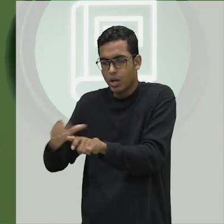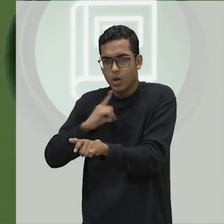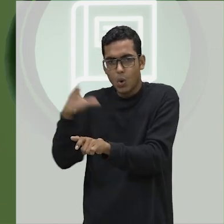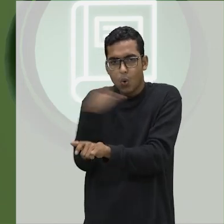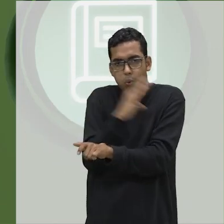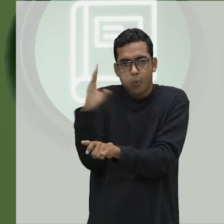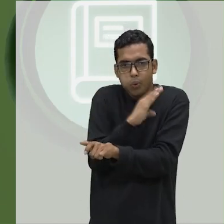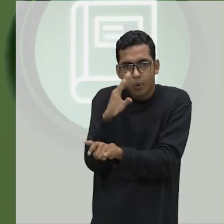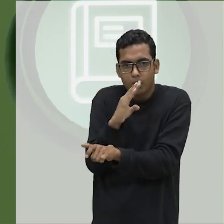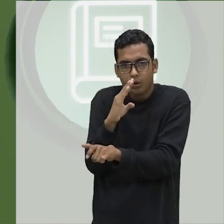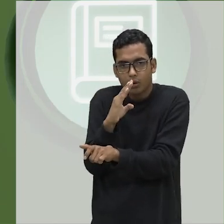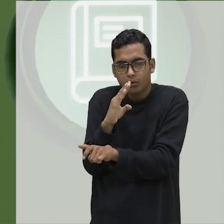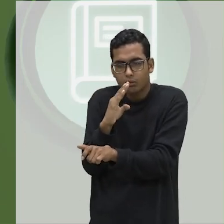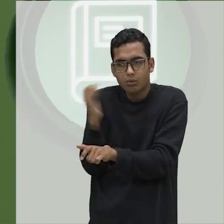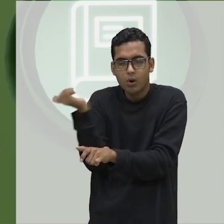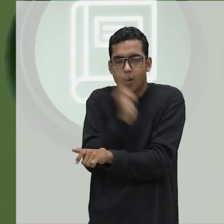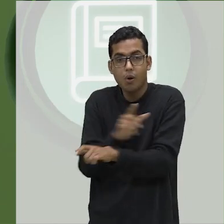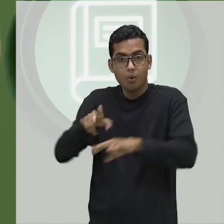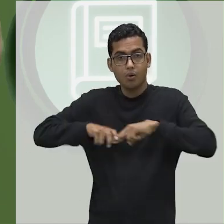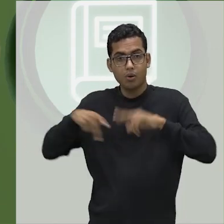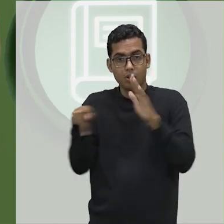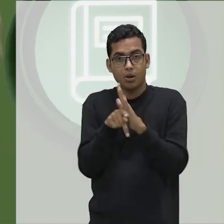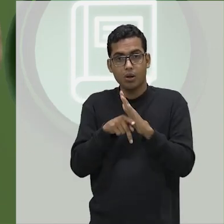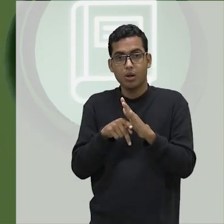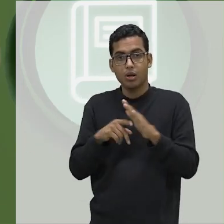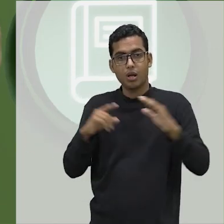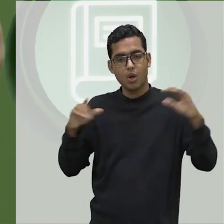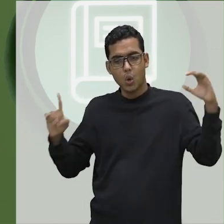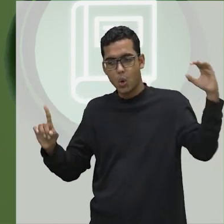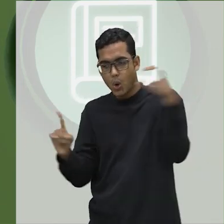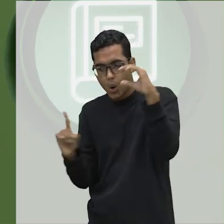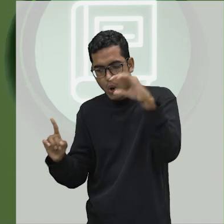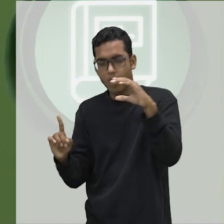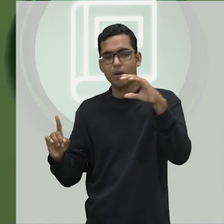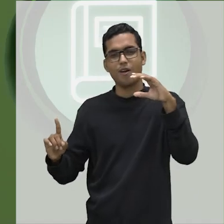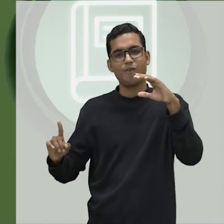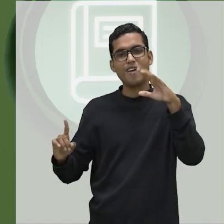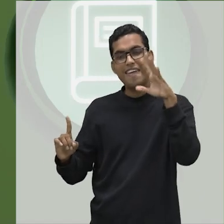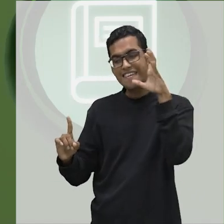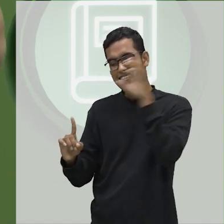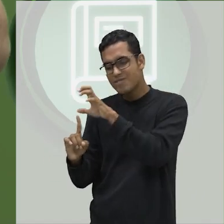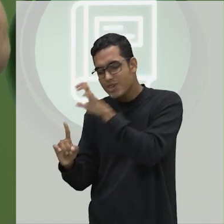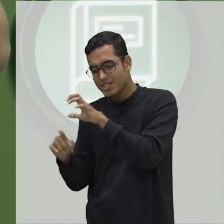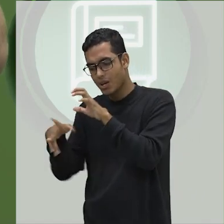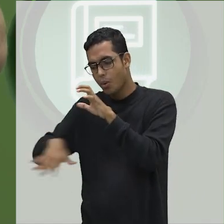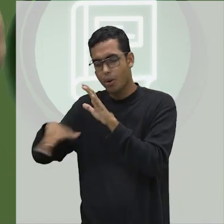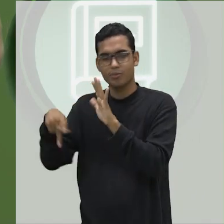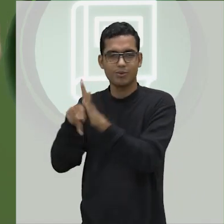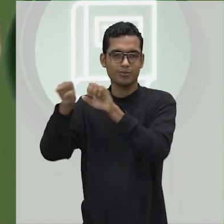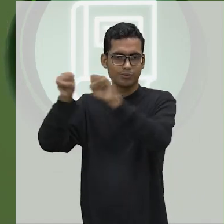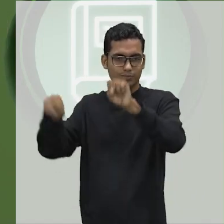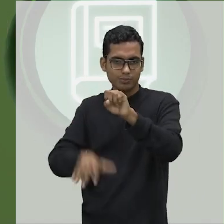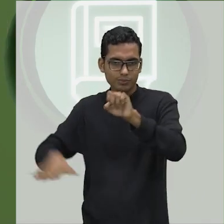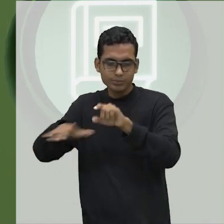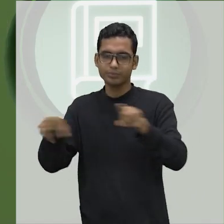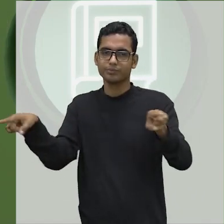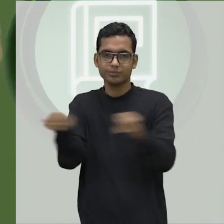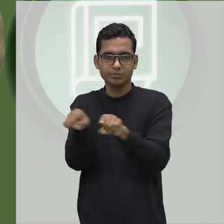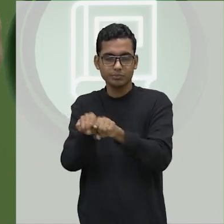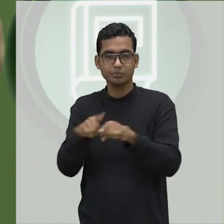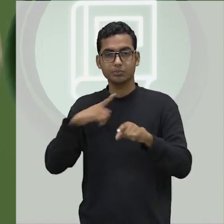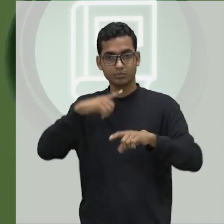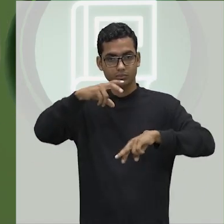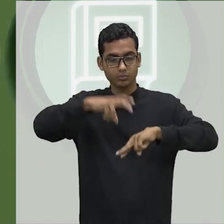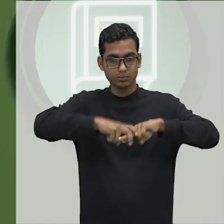porque eu perturbei o sistema. E outra, essa medição é a medição correta, porque os instrumentos de